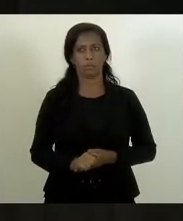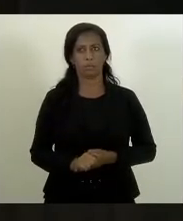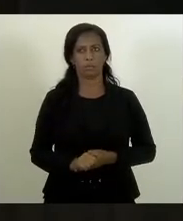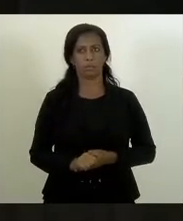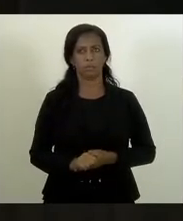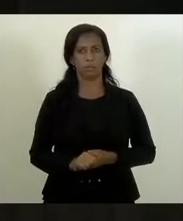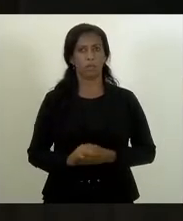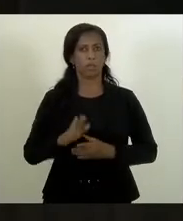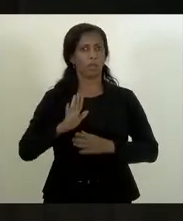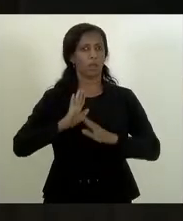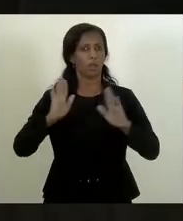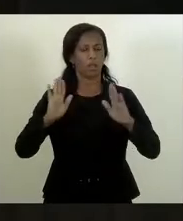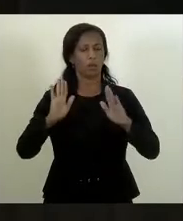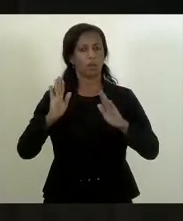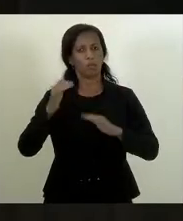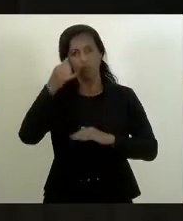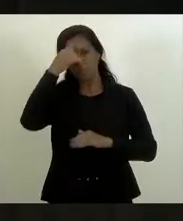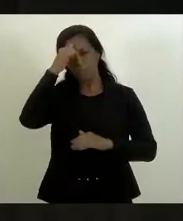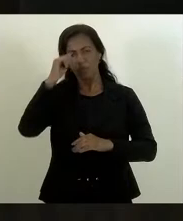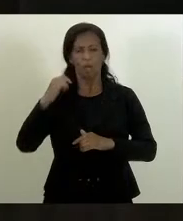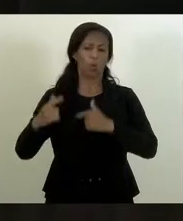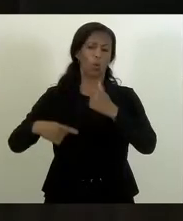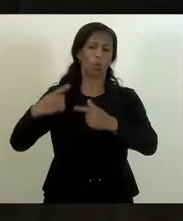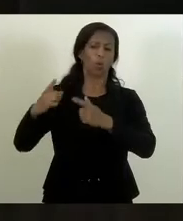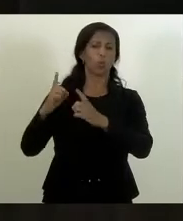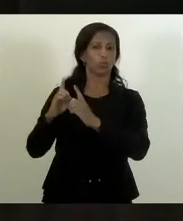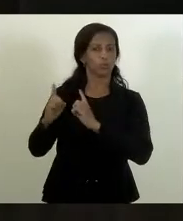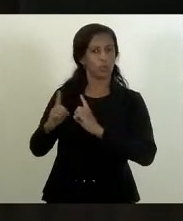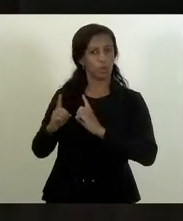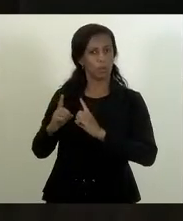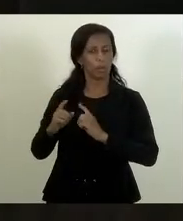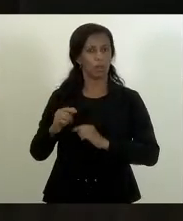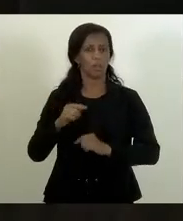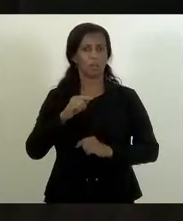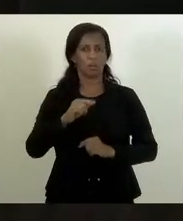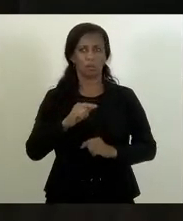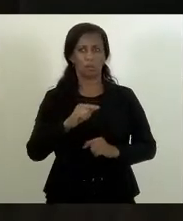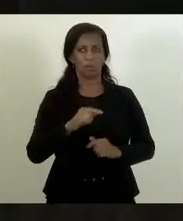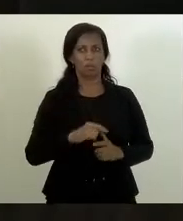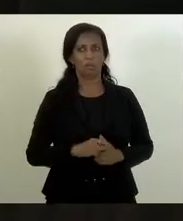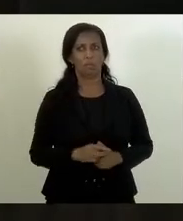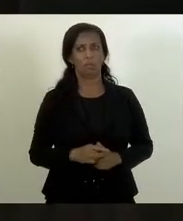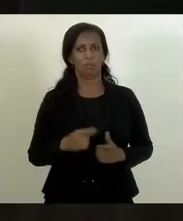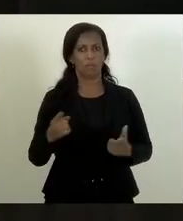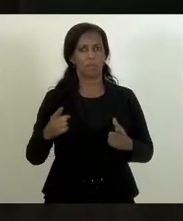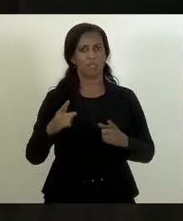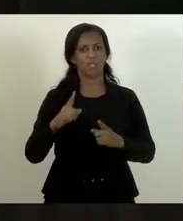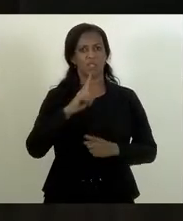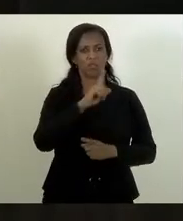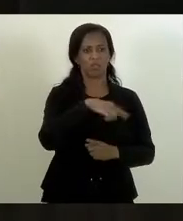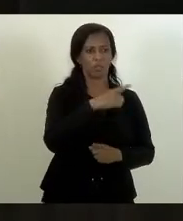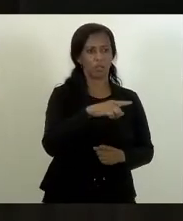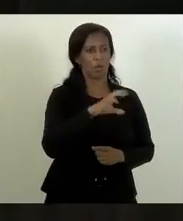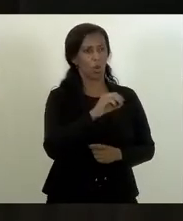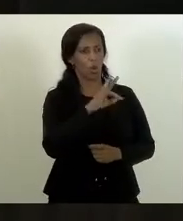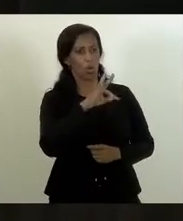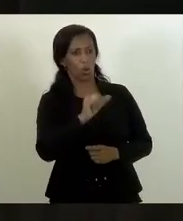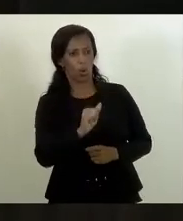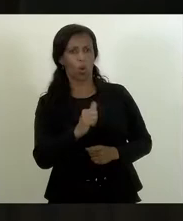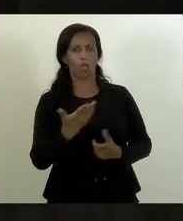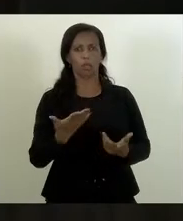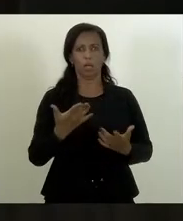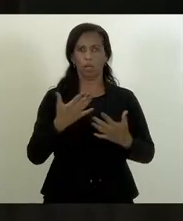não vamos enfrentar. Vamos enfrentar muitos outros debates, mas esse distinguir universidade, distinguir cota, a meu